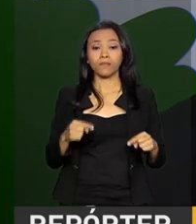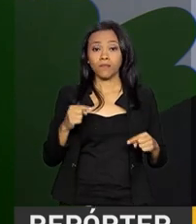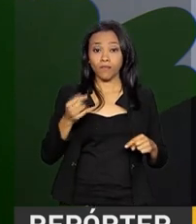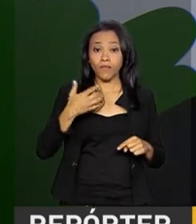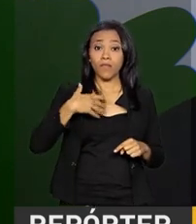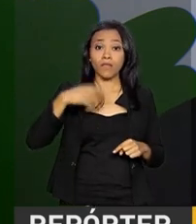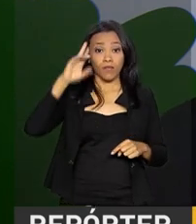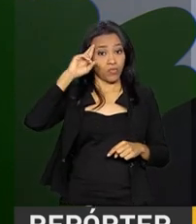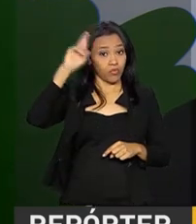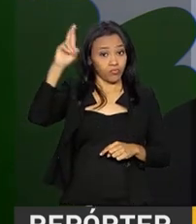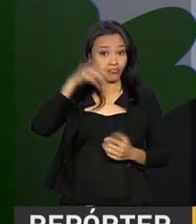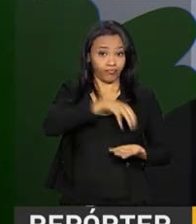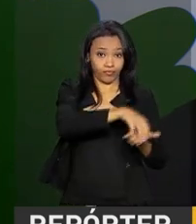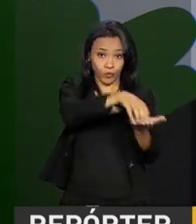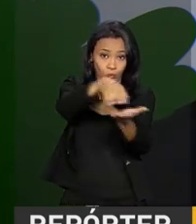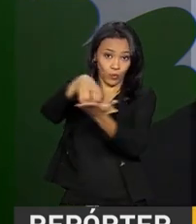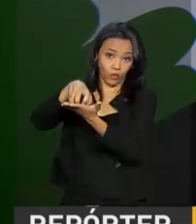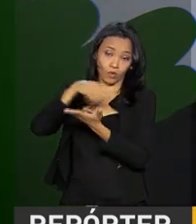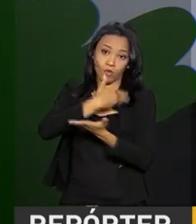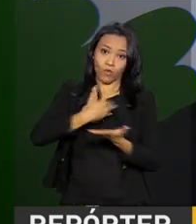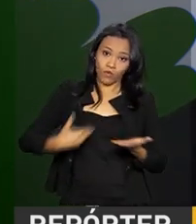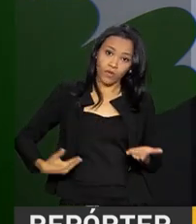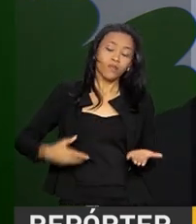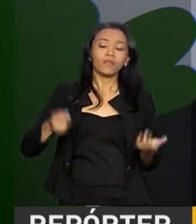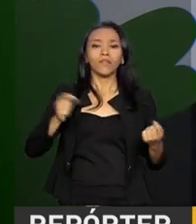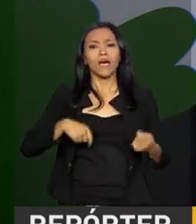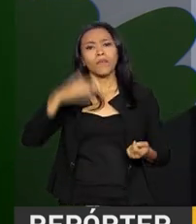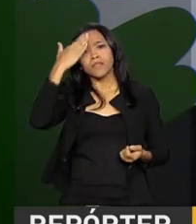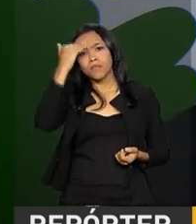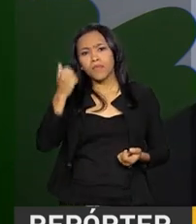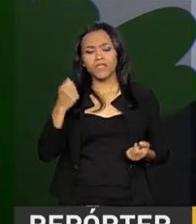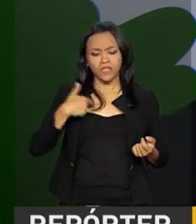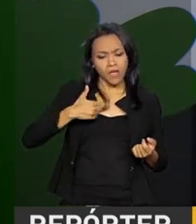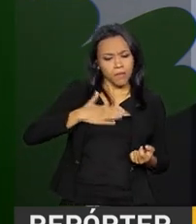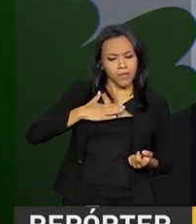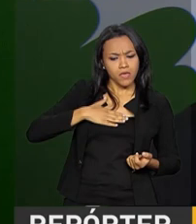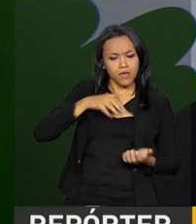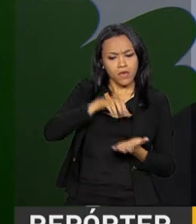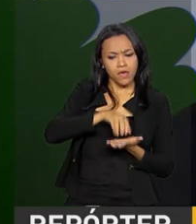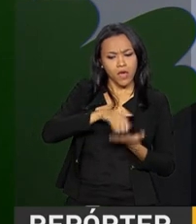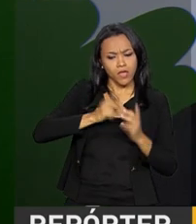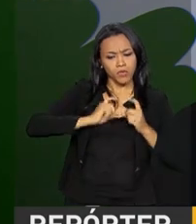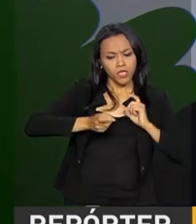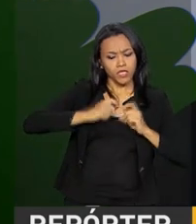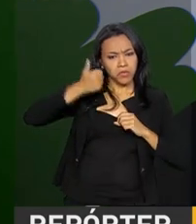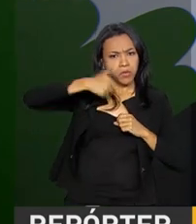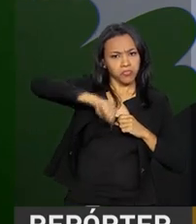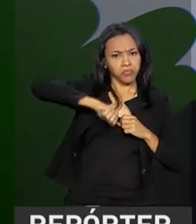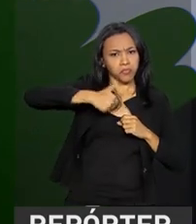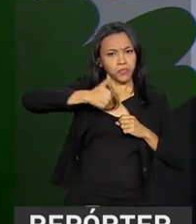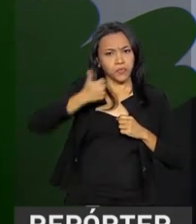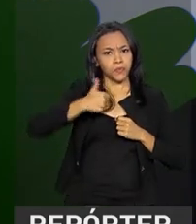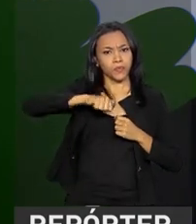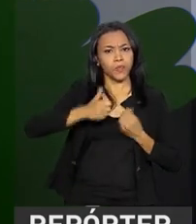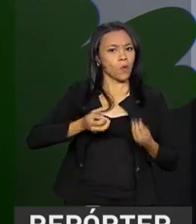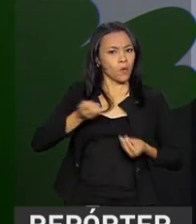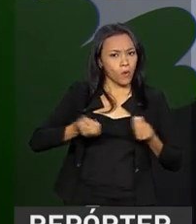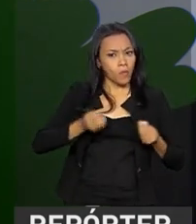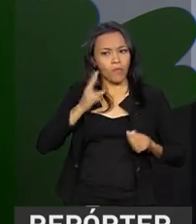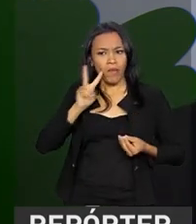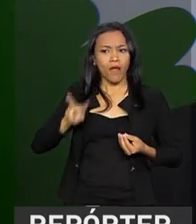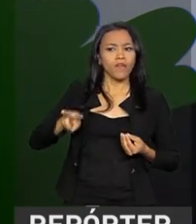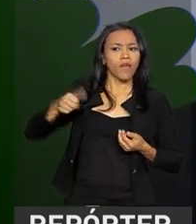saber como a sua organização está posicionada em relação às demais para cada um desses itens de despesa como são